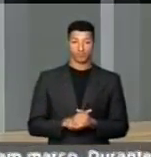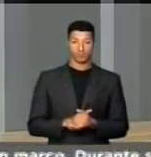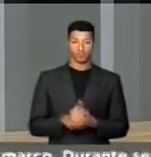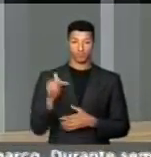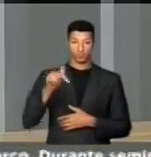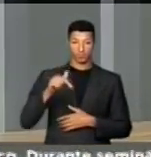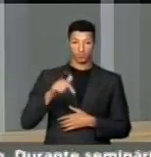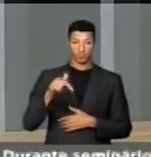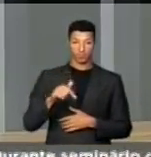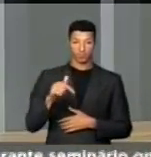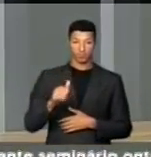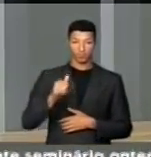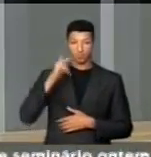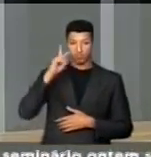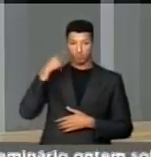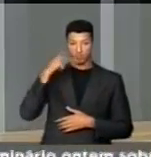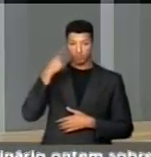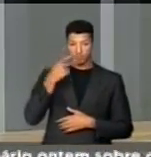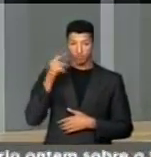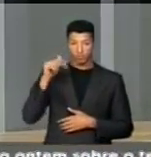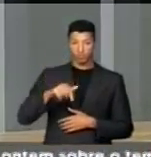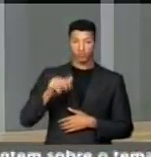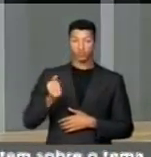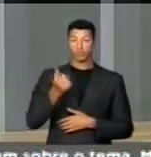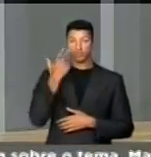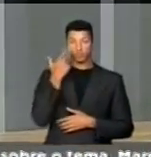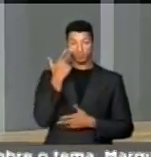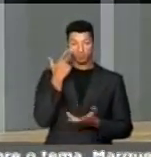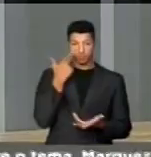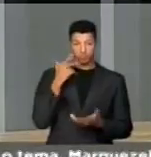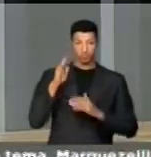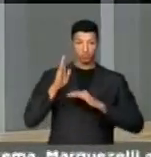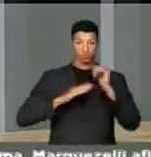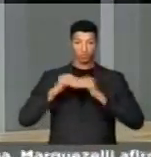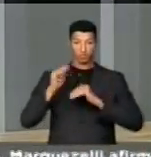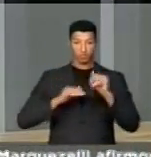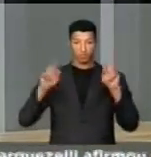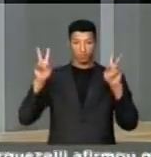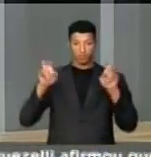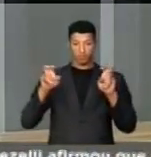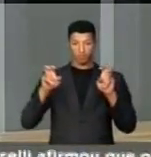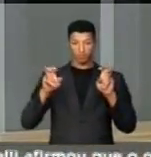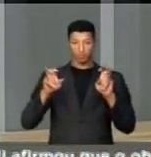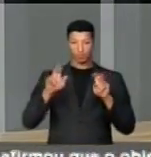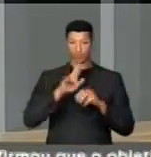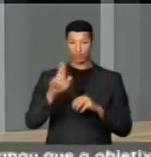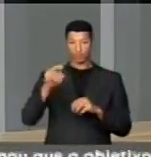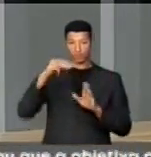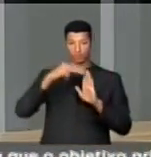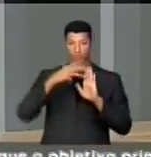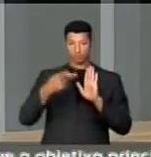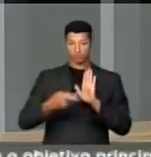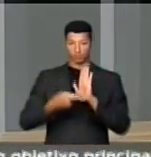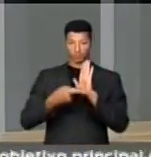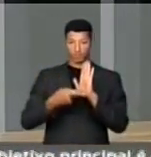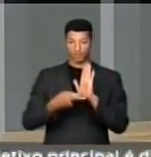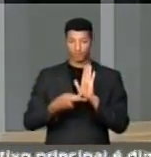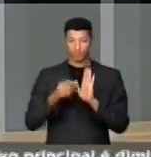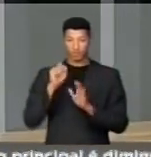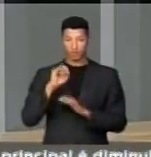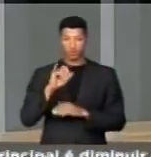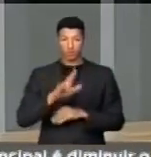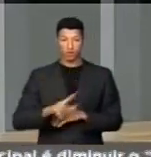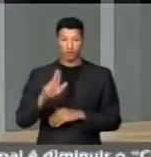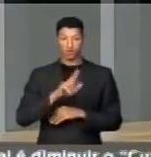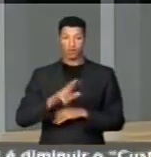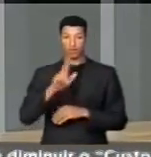Aqui no parlamento é muito comum, sobretudo nessa questão das chamadas medidas provisórias, se utilizar